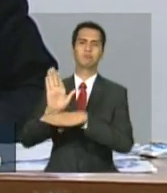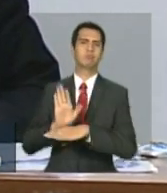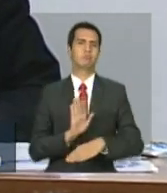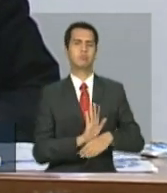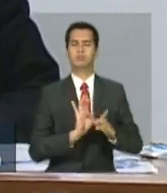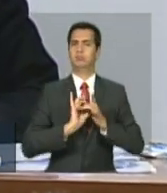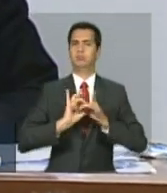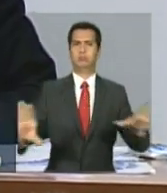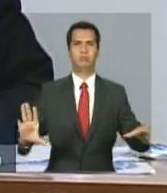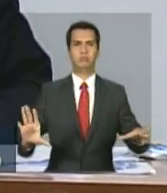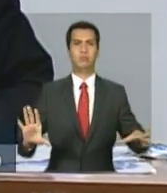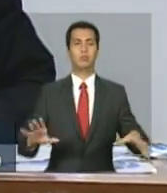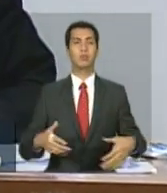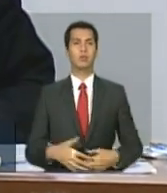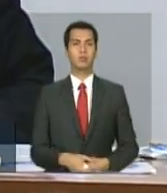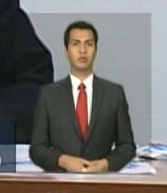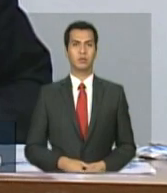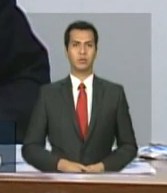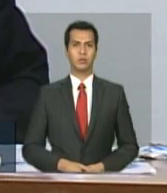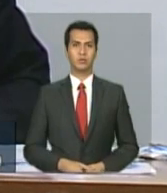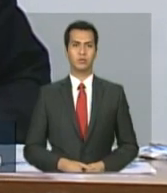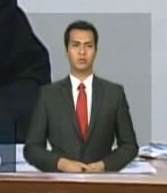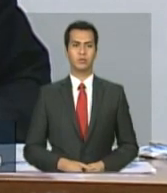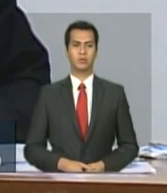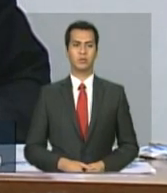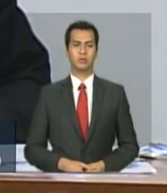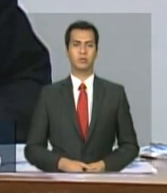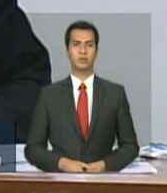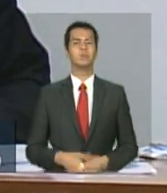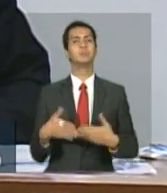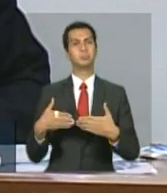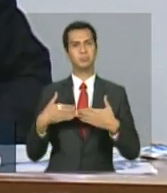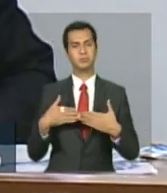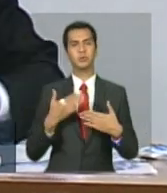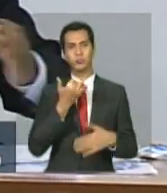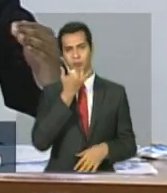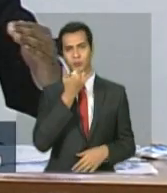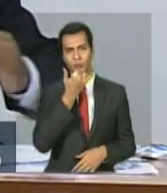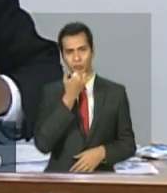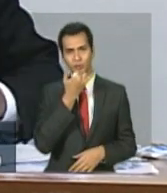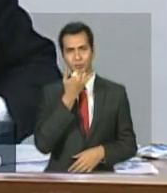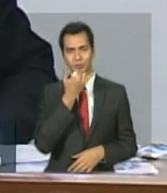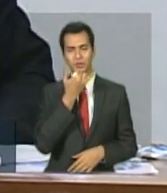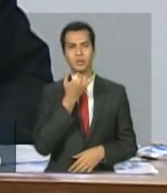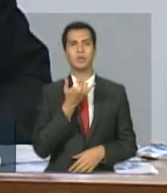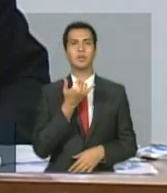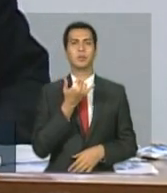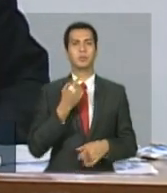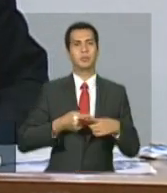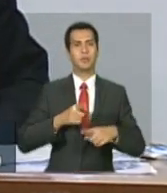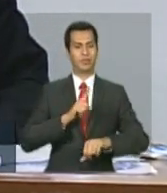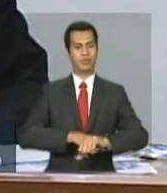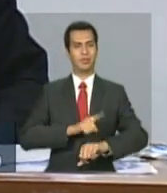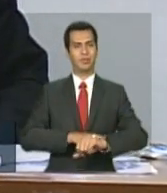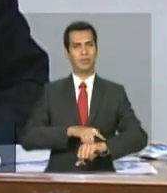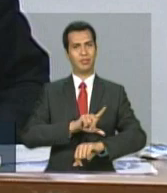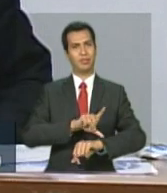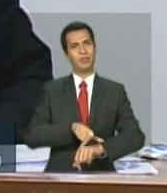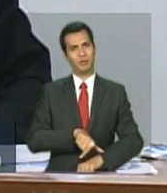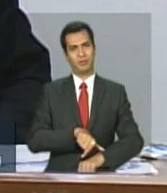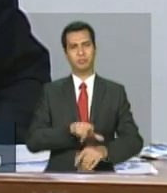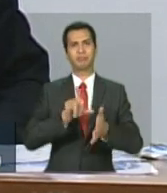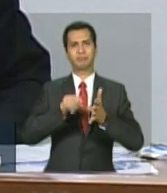do comando do Ministério do Esporte. Queria pedir perdão ao presidente Sérgio Brito ter passado um pouquinho do tempo que o senhor tinha me